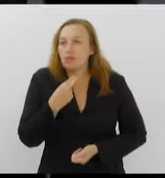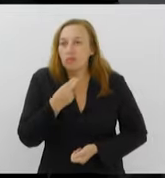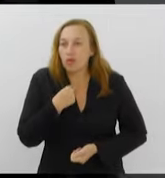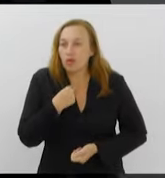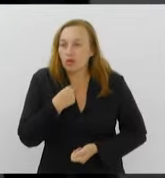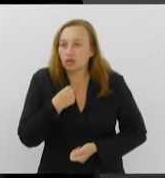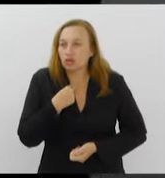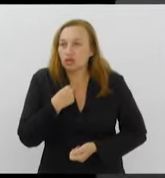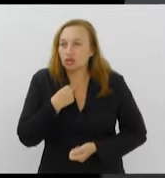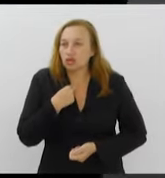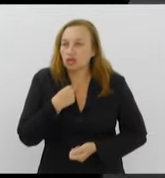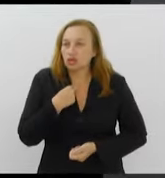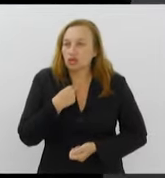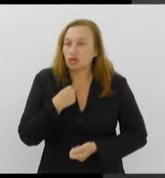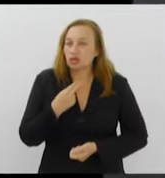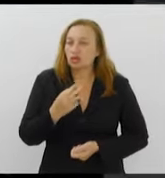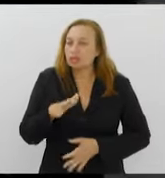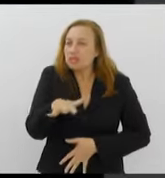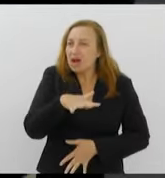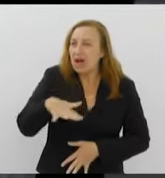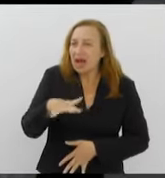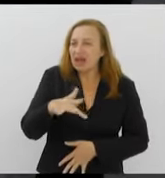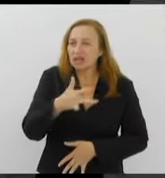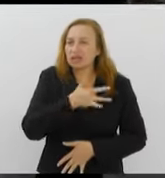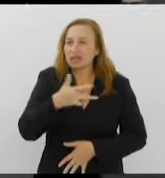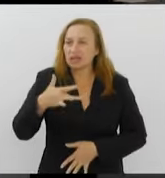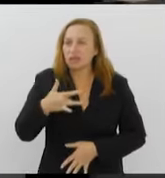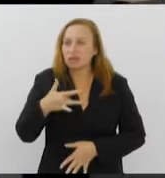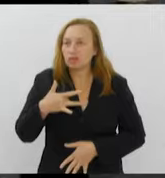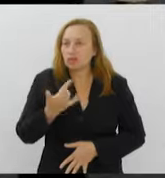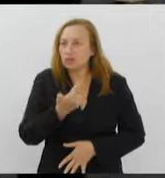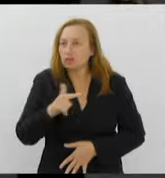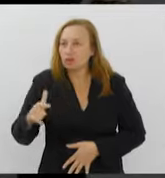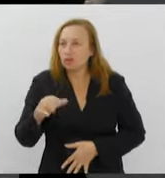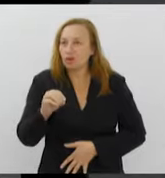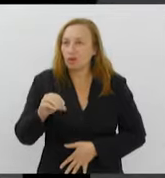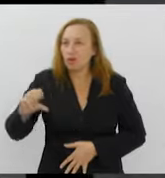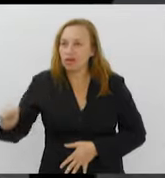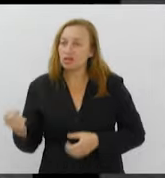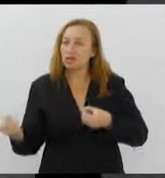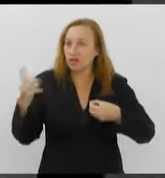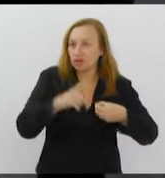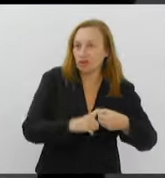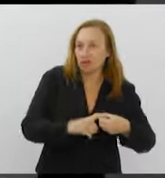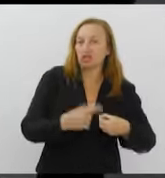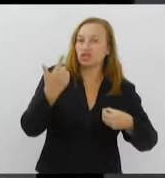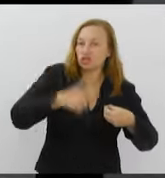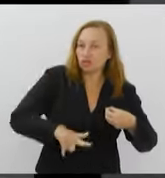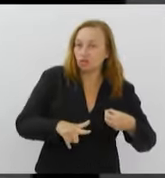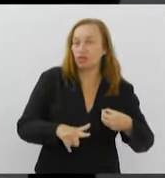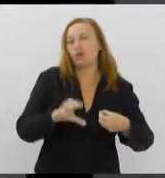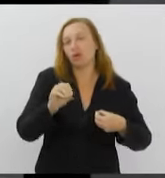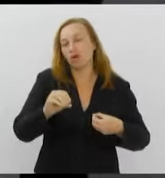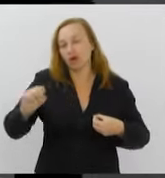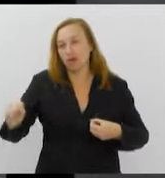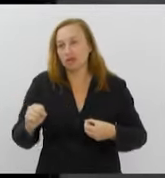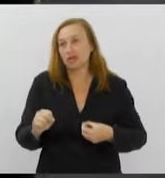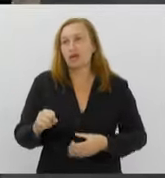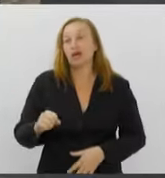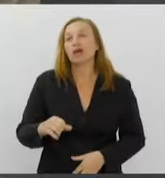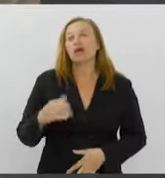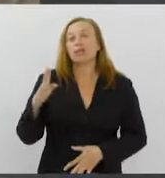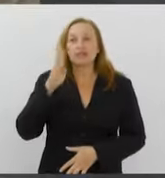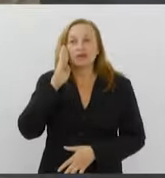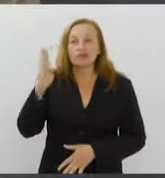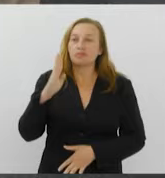nenhuma unidade de saúde que deixou de ter OS voltar a ter OS. Isso é um ponto fundamental para que